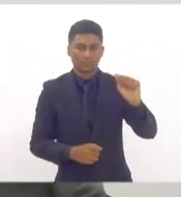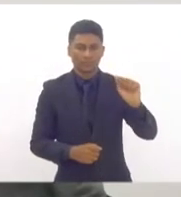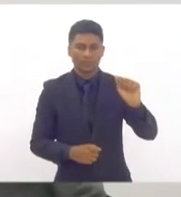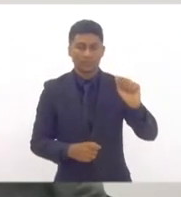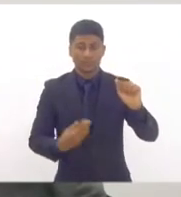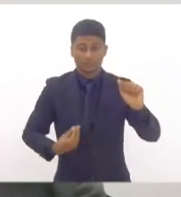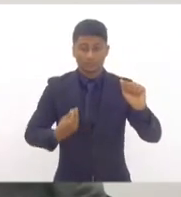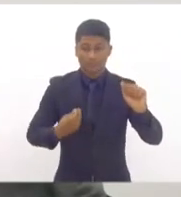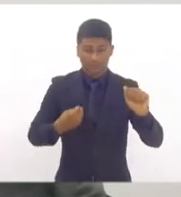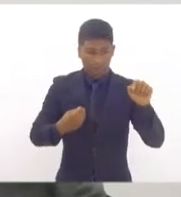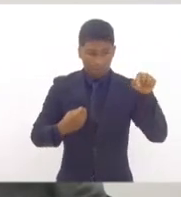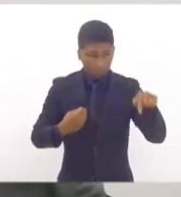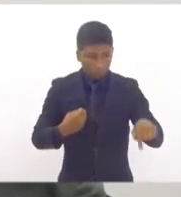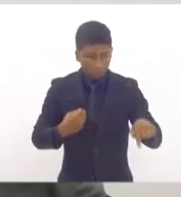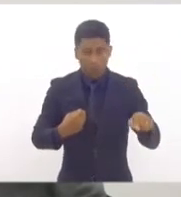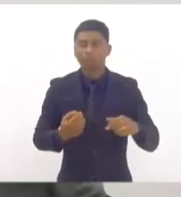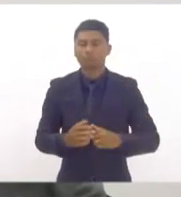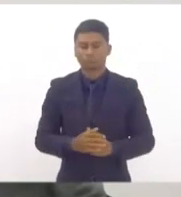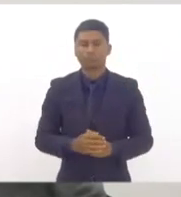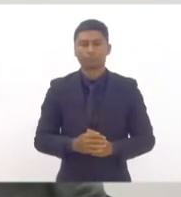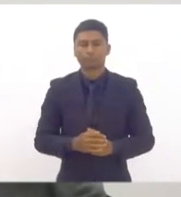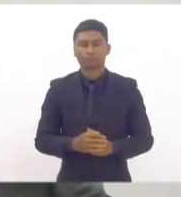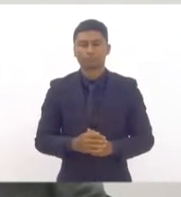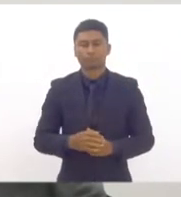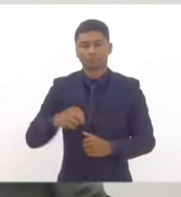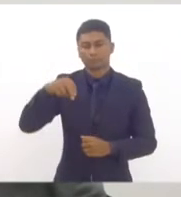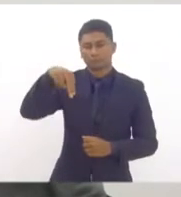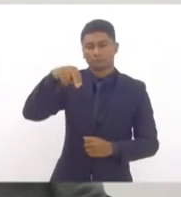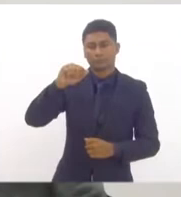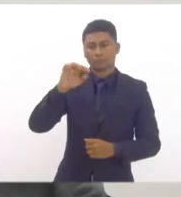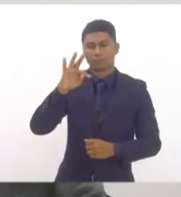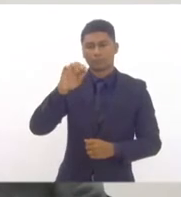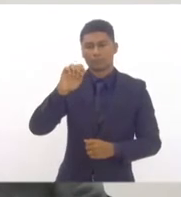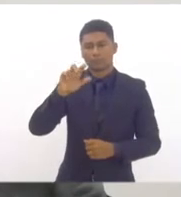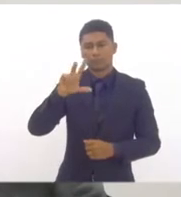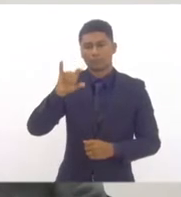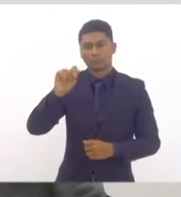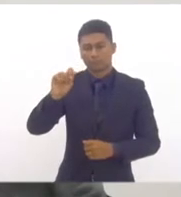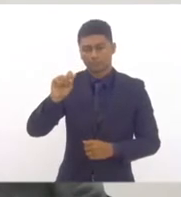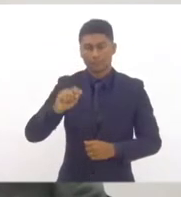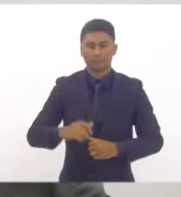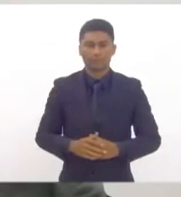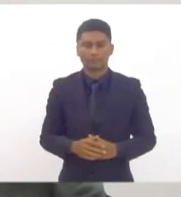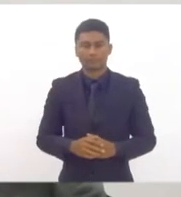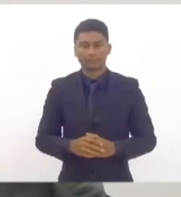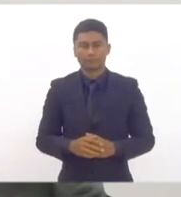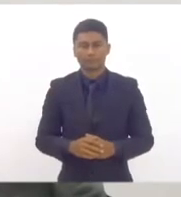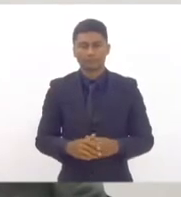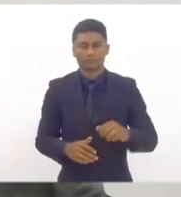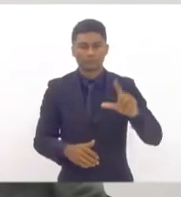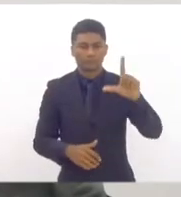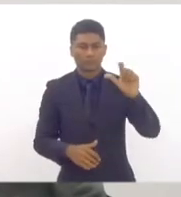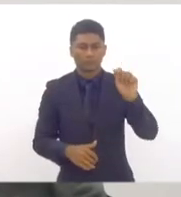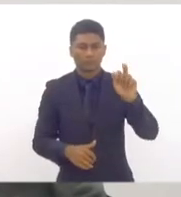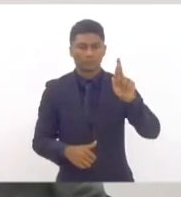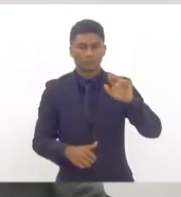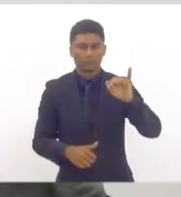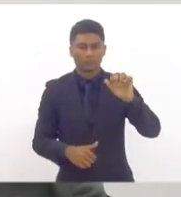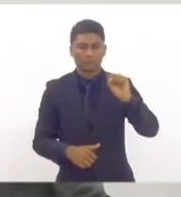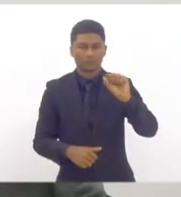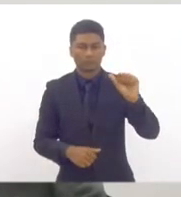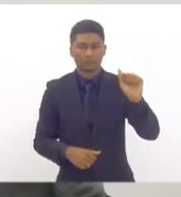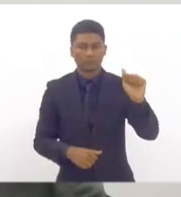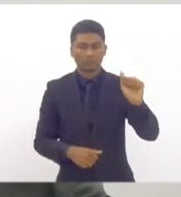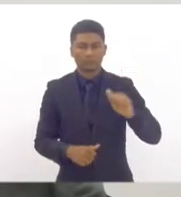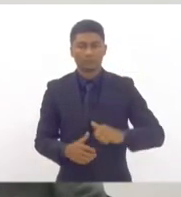aqui presente também, a candidata Natália Damásio Pinto Ferreira, a candidata Larissa Daniele Machado